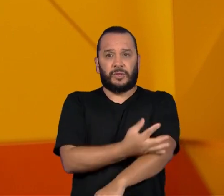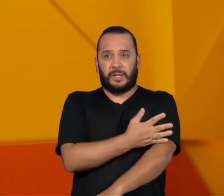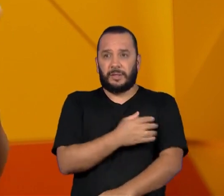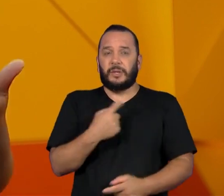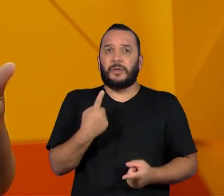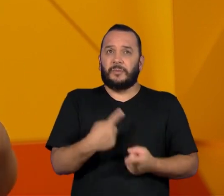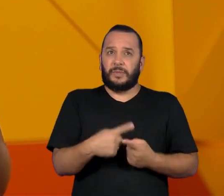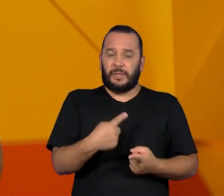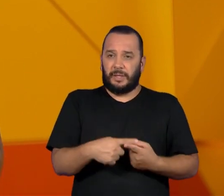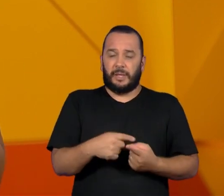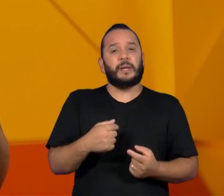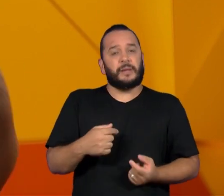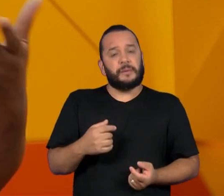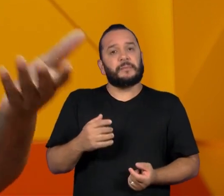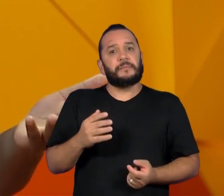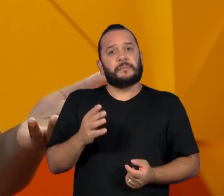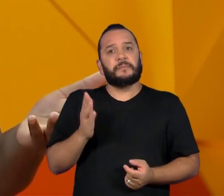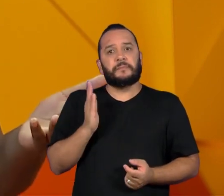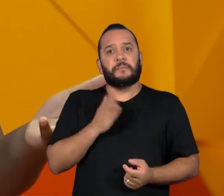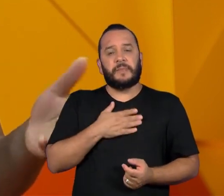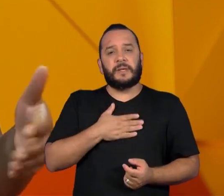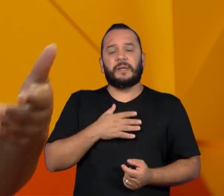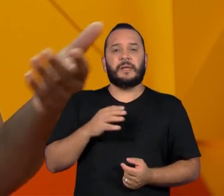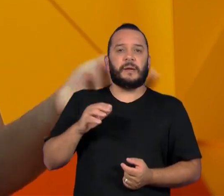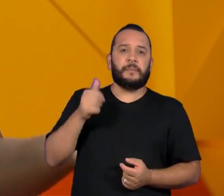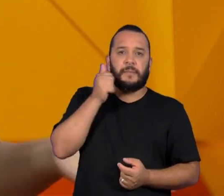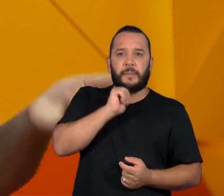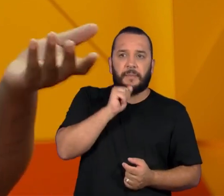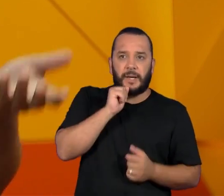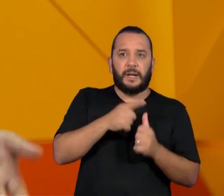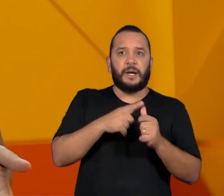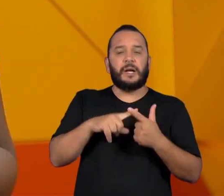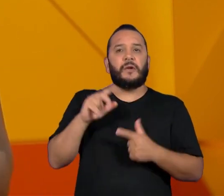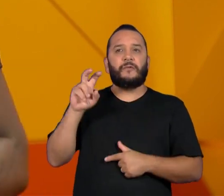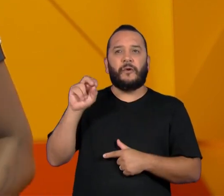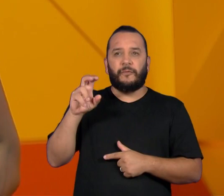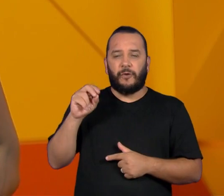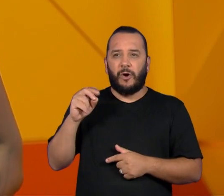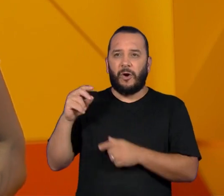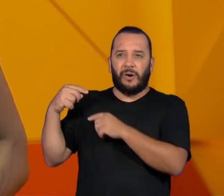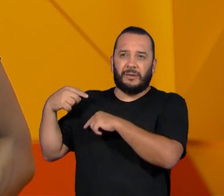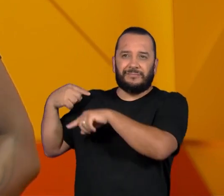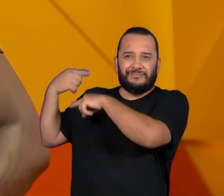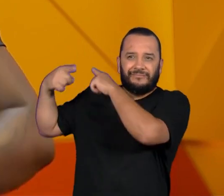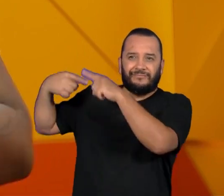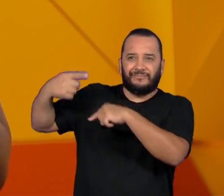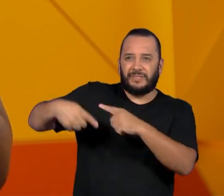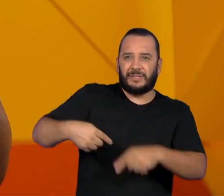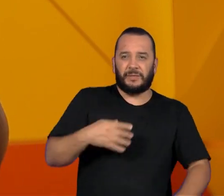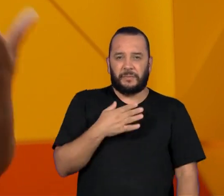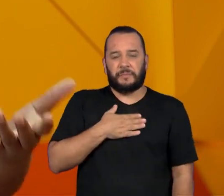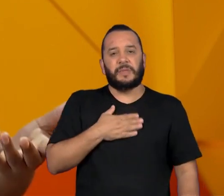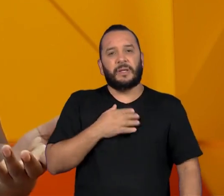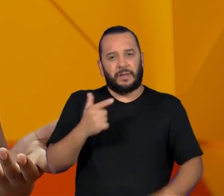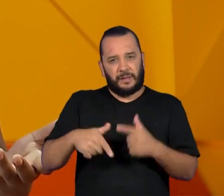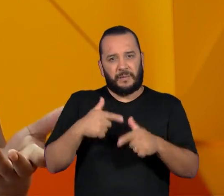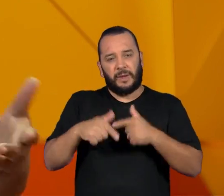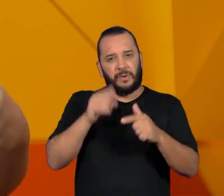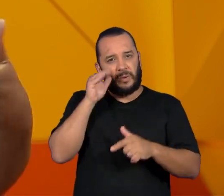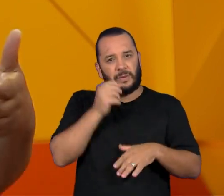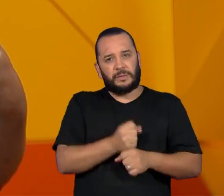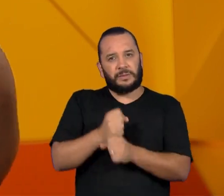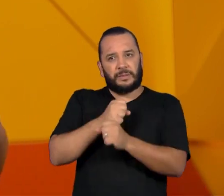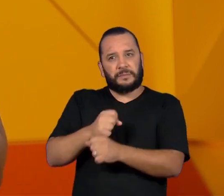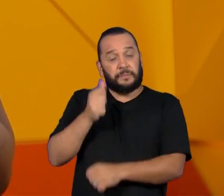que sou descendente de uma dinastia de mulheres que foram ou que são trabalhadoras domésticas. E a minha mãe foi uma